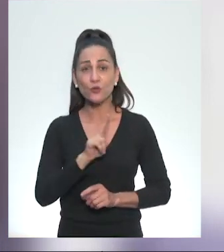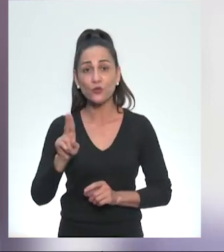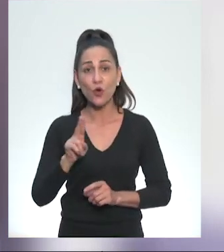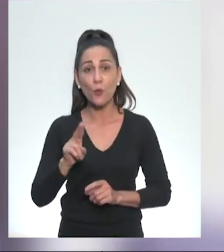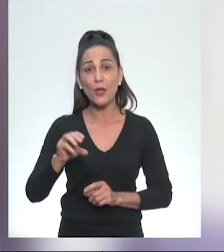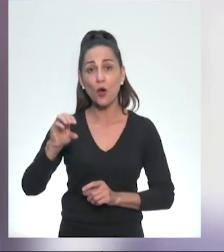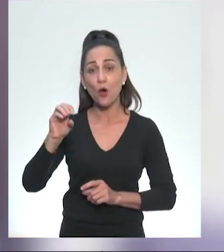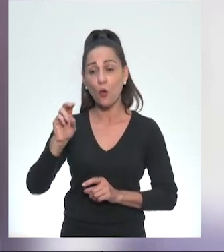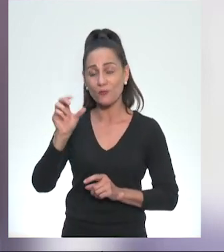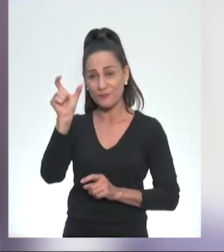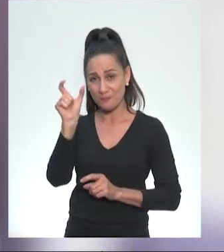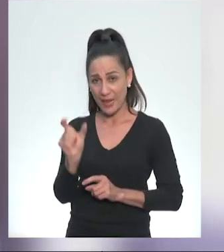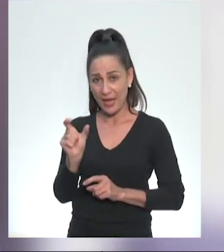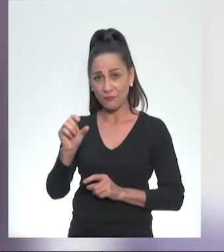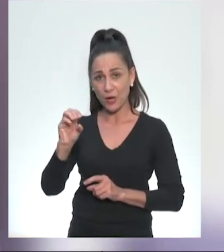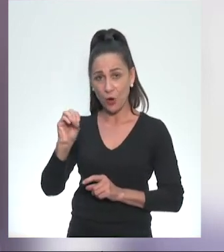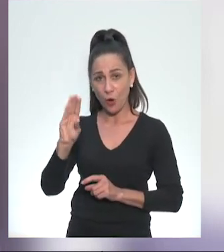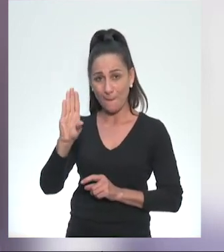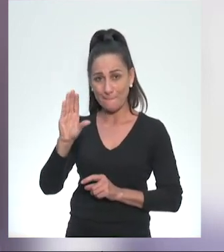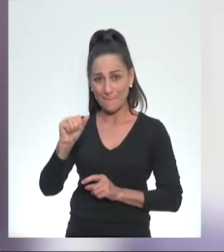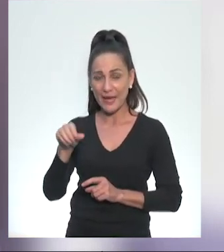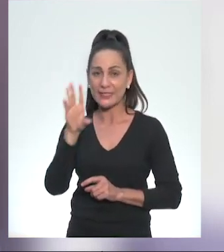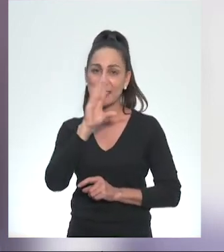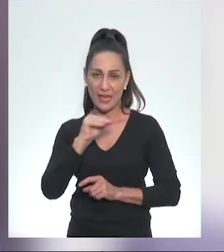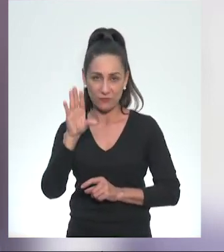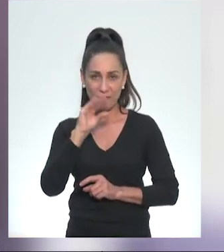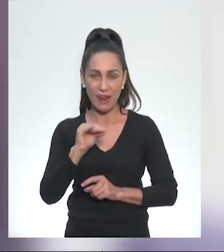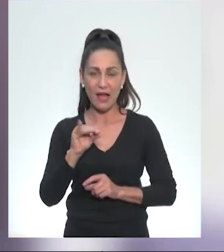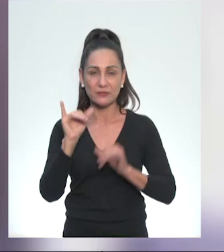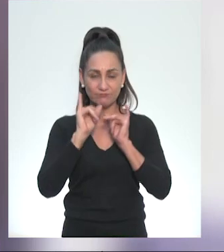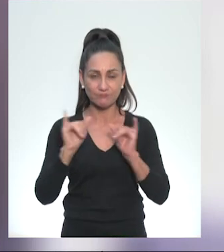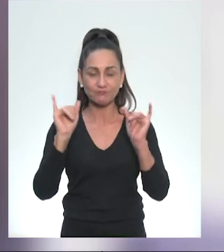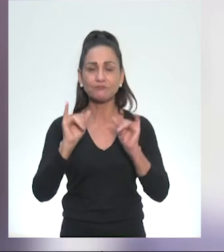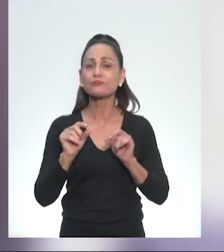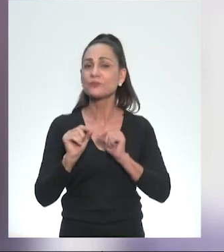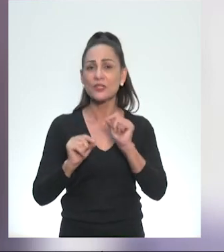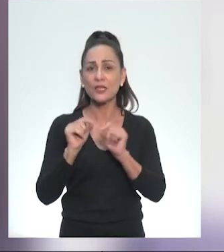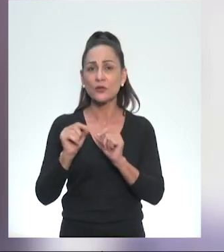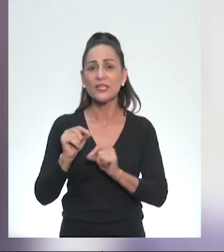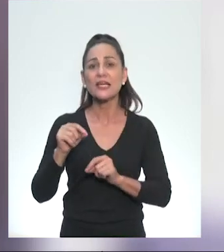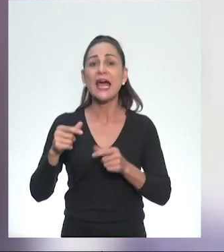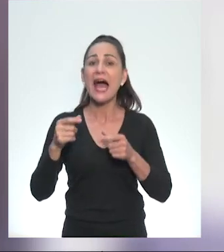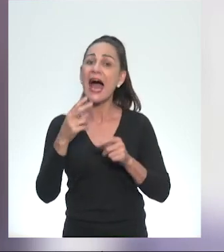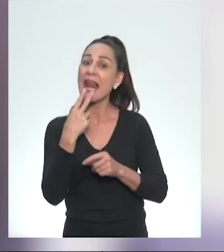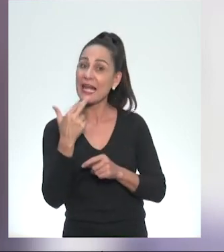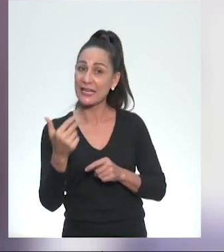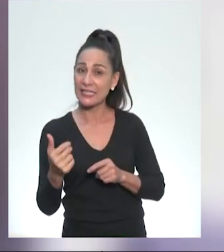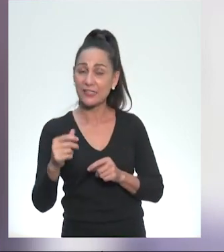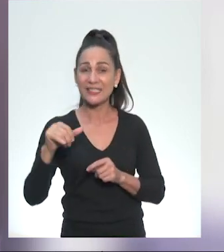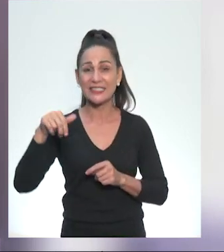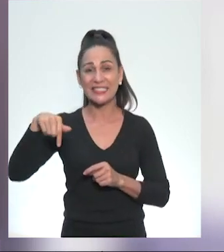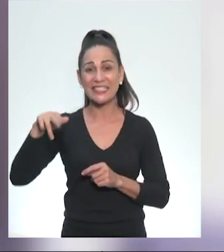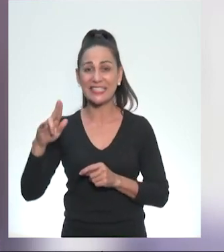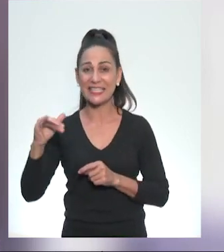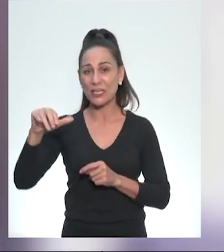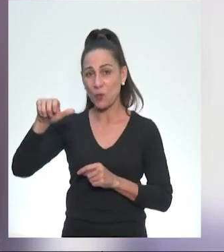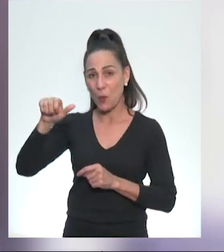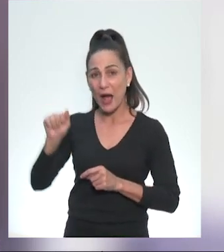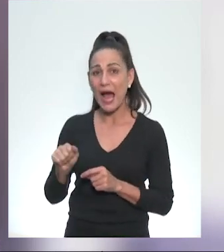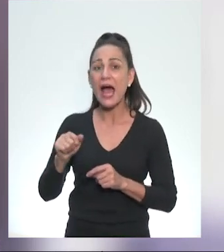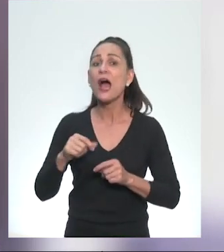era Oba, que era falado, né? E aí, eles falavam o Kiwa, que era a língua deles, né? A